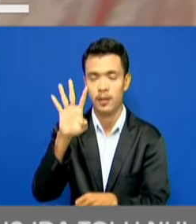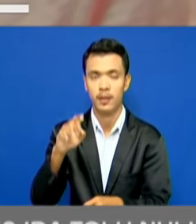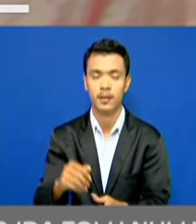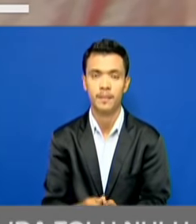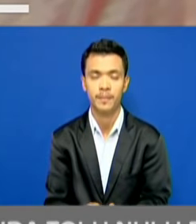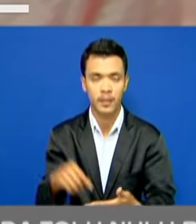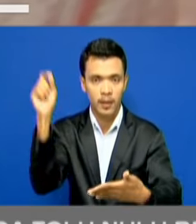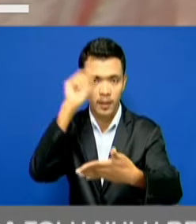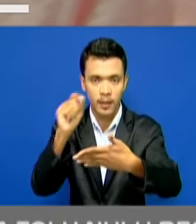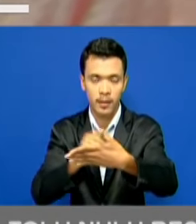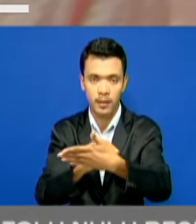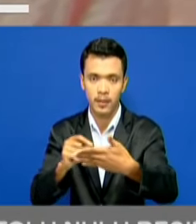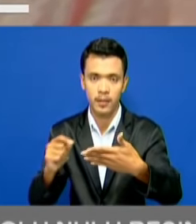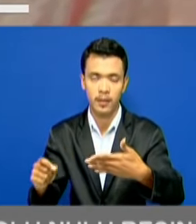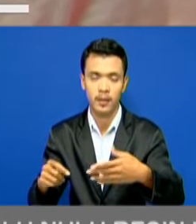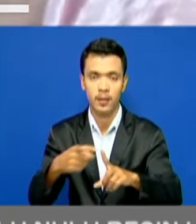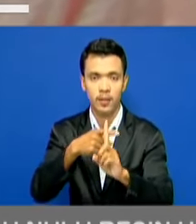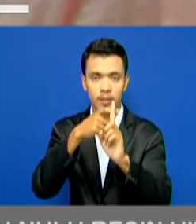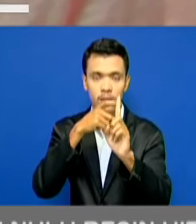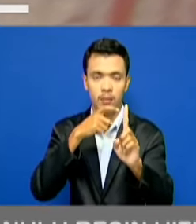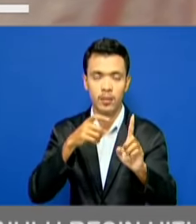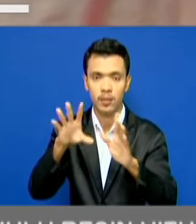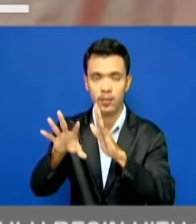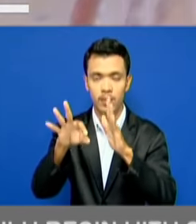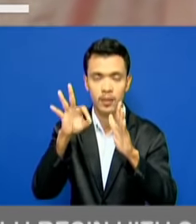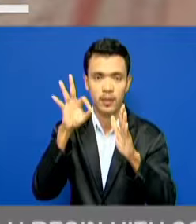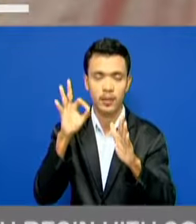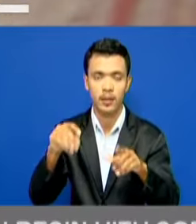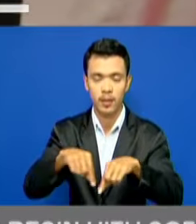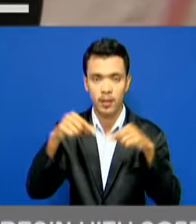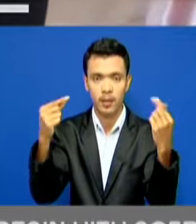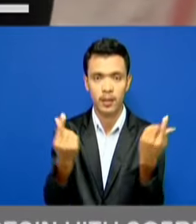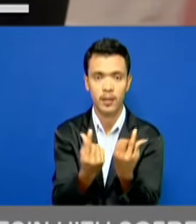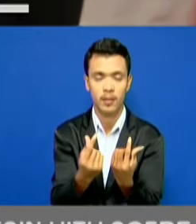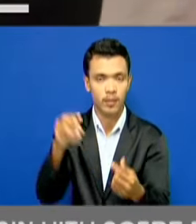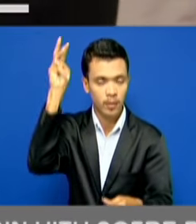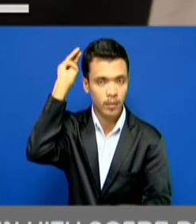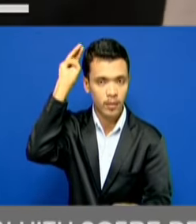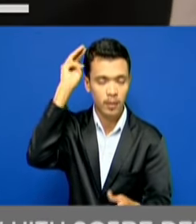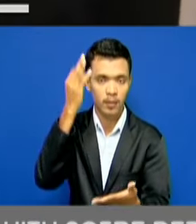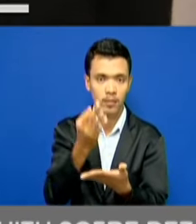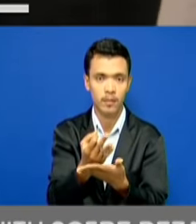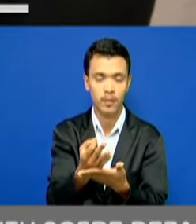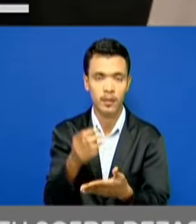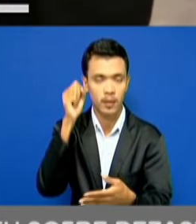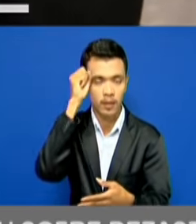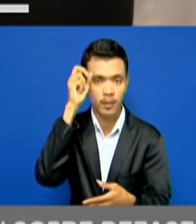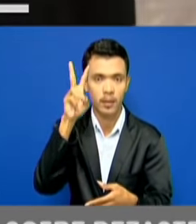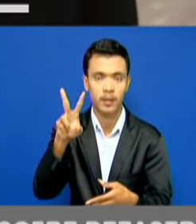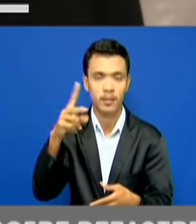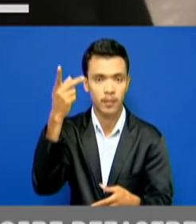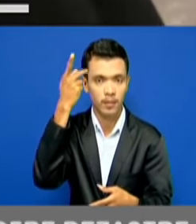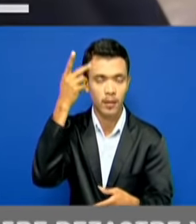Hirakne assina contrato de desempenho lihusi seleção por mérito, equipa júri ministra finanças, sassim